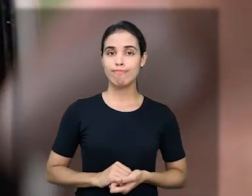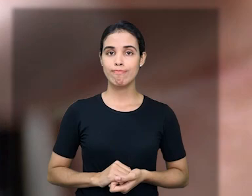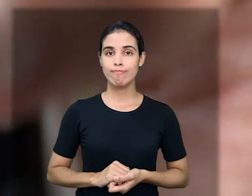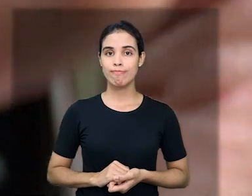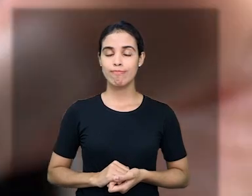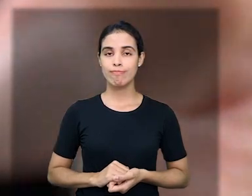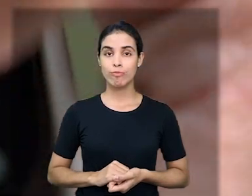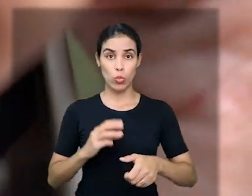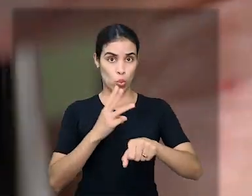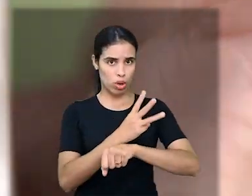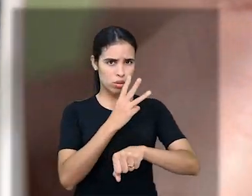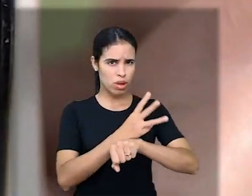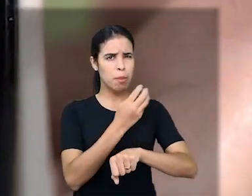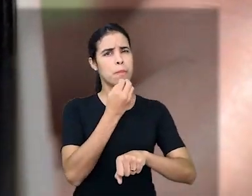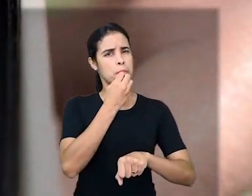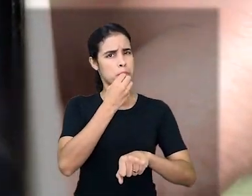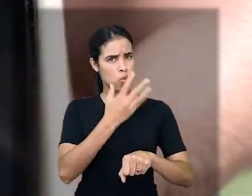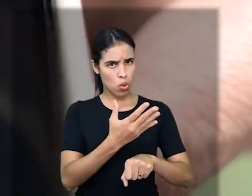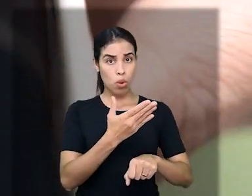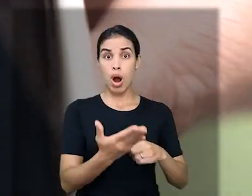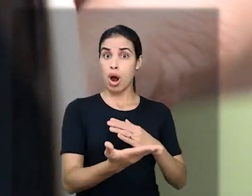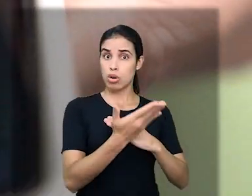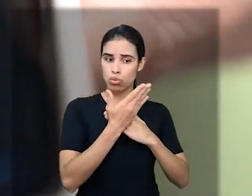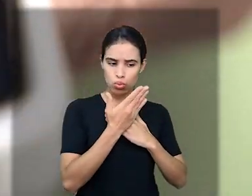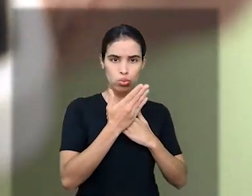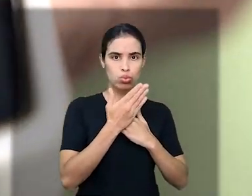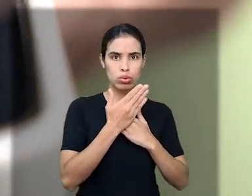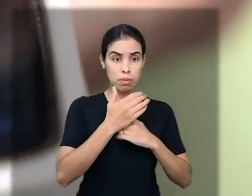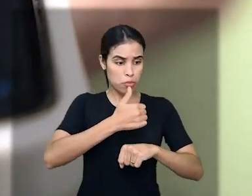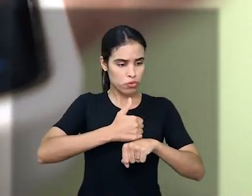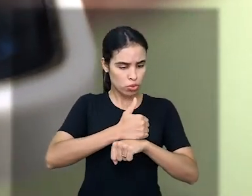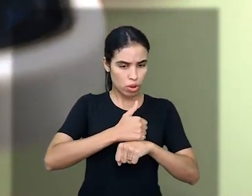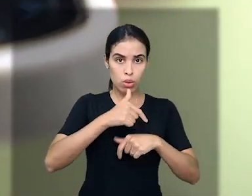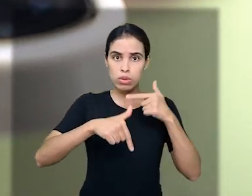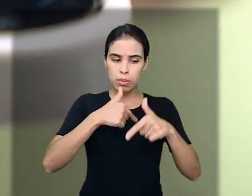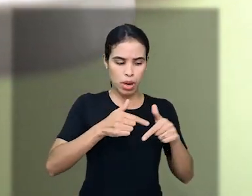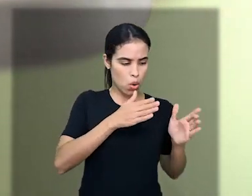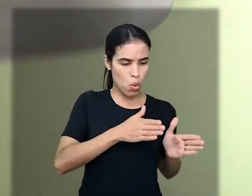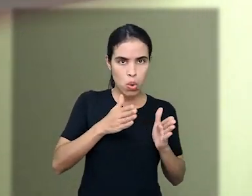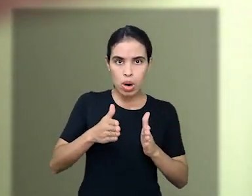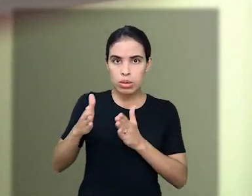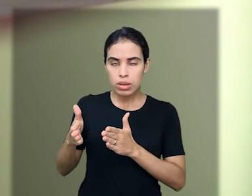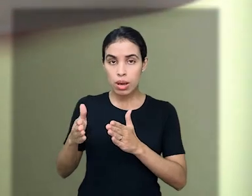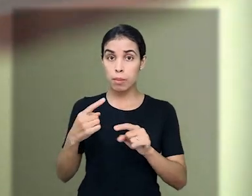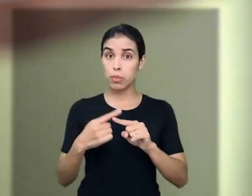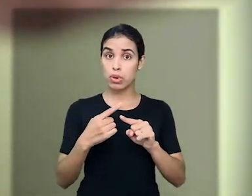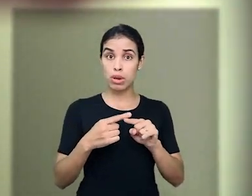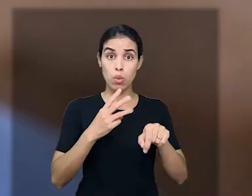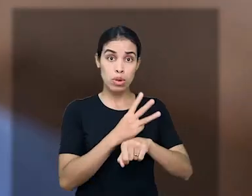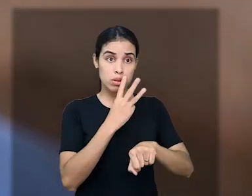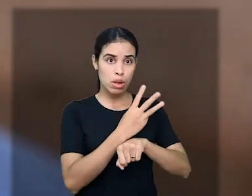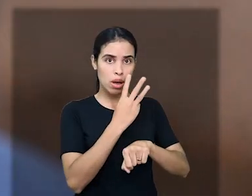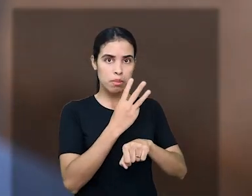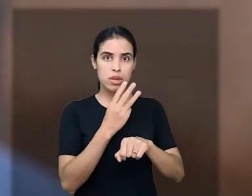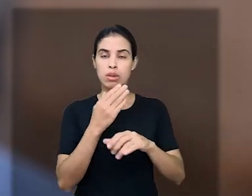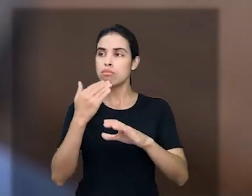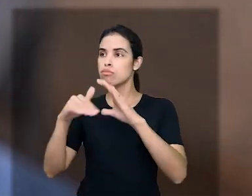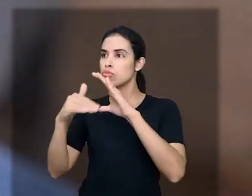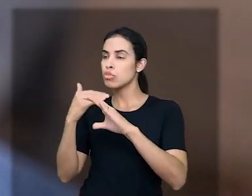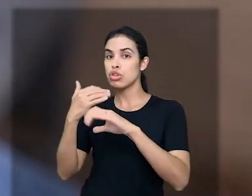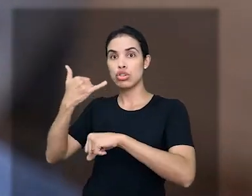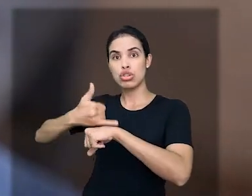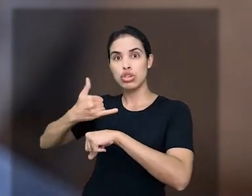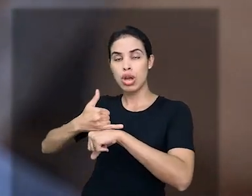O WhatsApp se tornou um grande aliado na rotina de muitos profissionais. Pelo sistema, é possível conversar com o chefe,